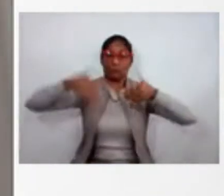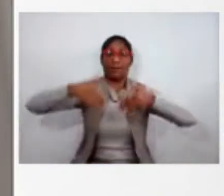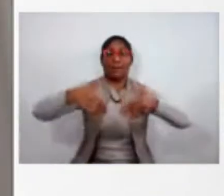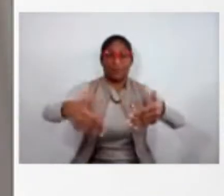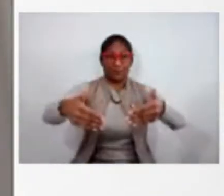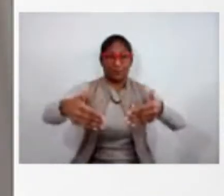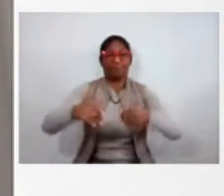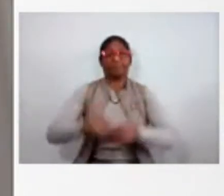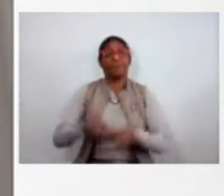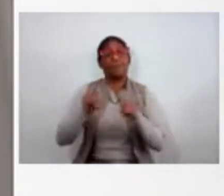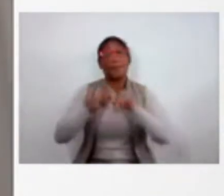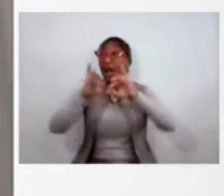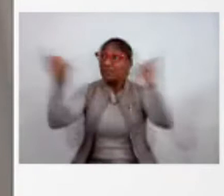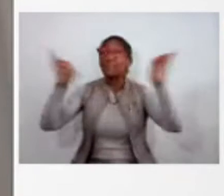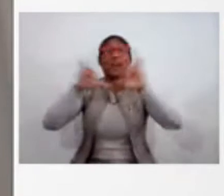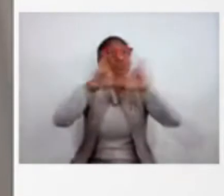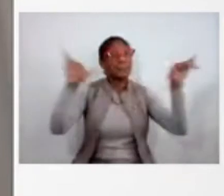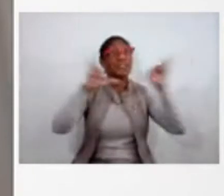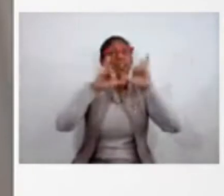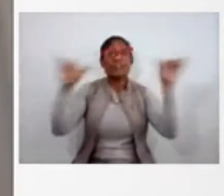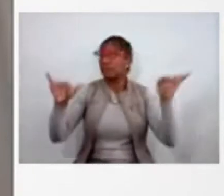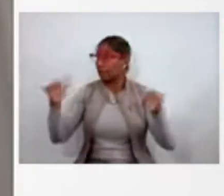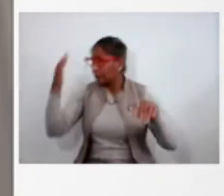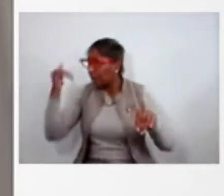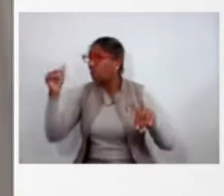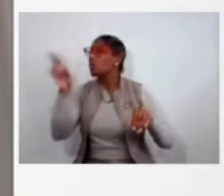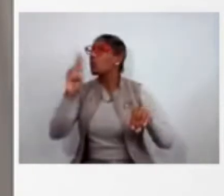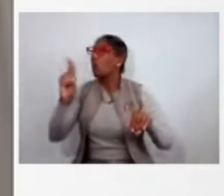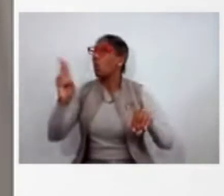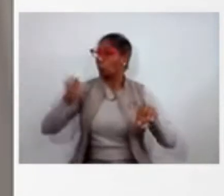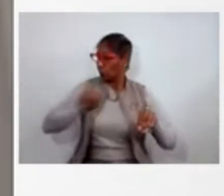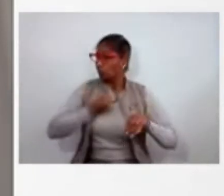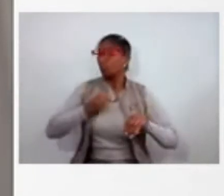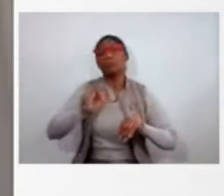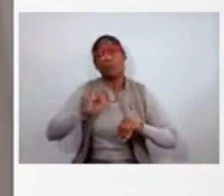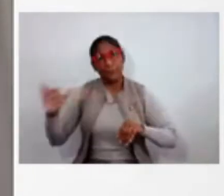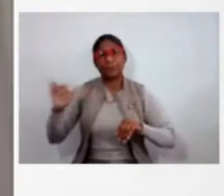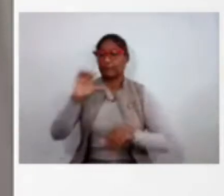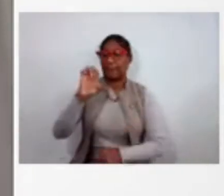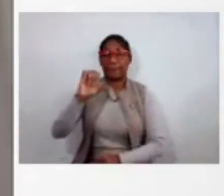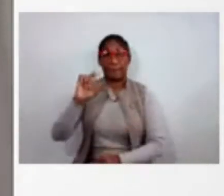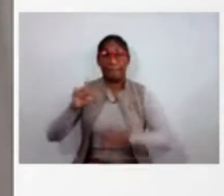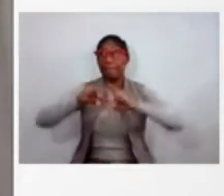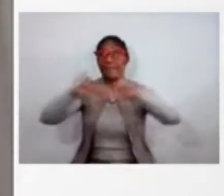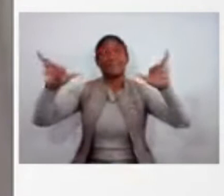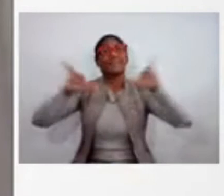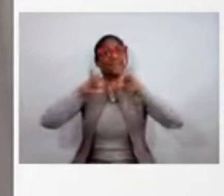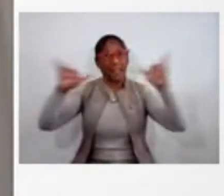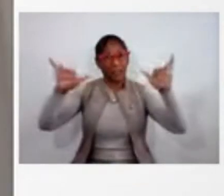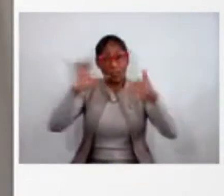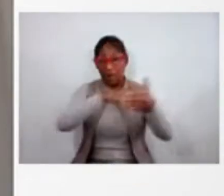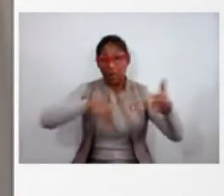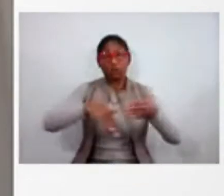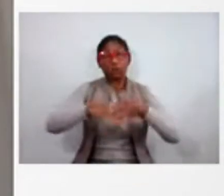a chamar mais pessoas, né, que conhecer, distribuindo aí esta mensagem para que elas estejam engajadas